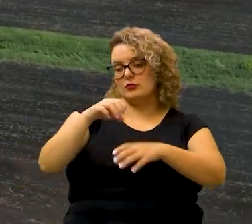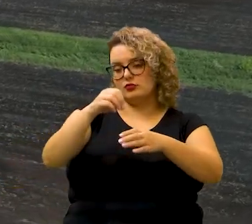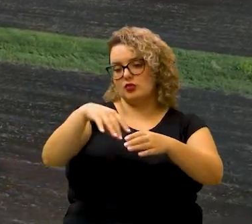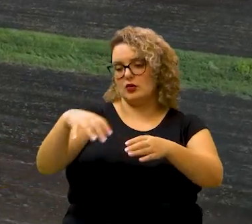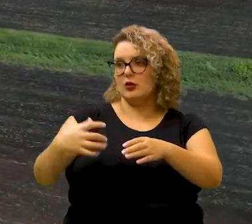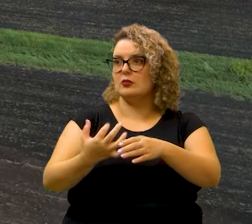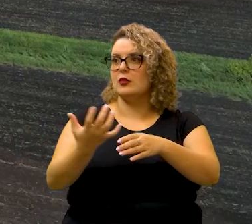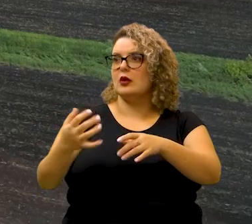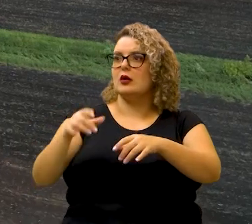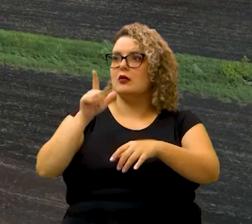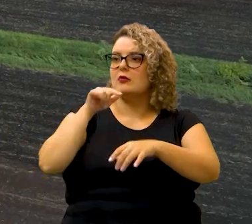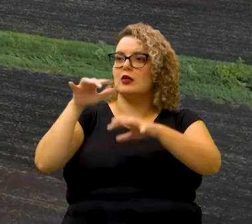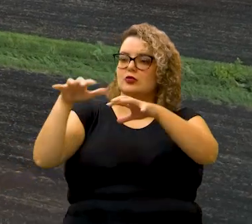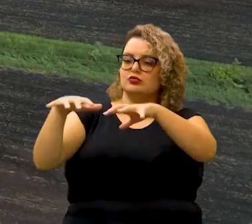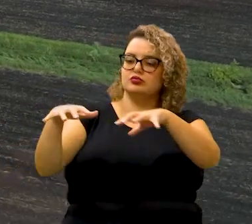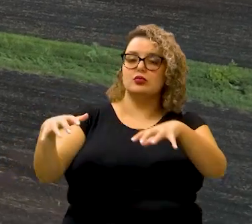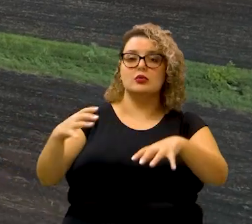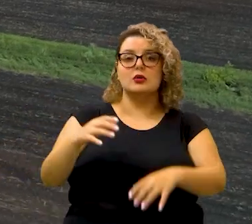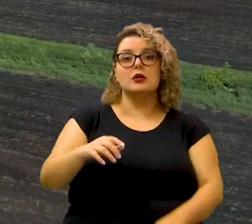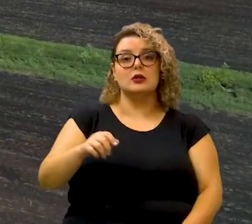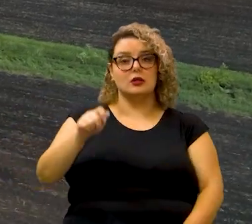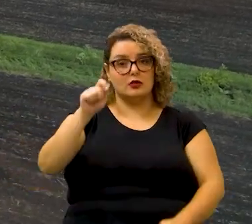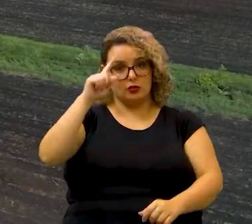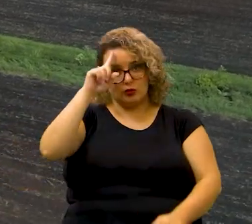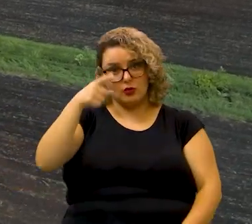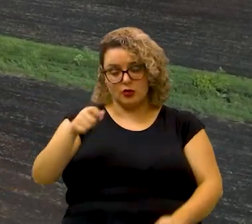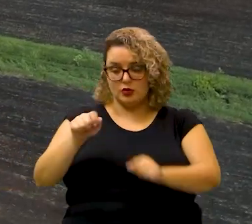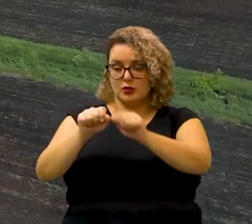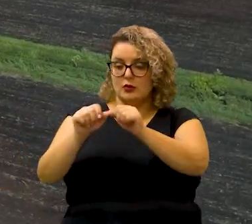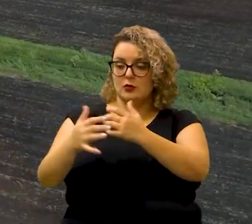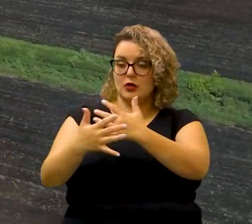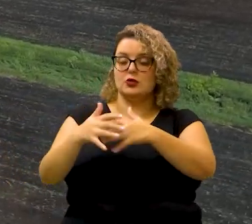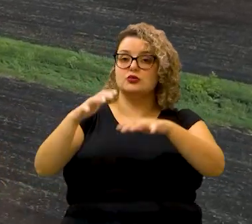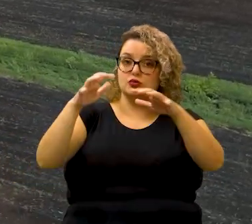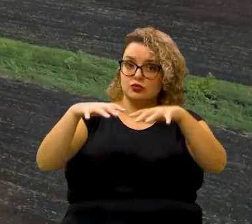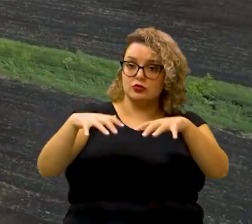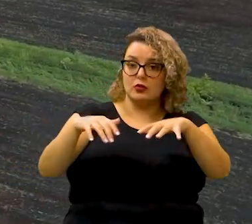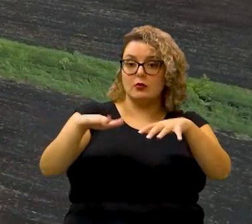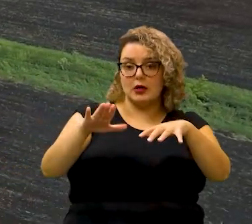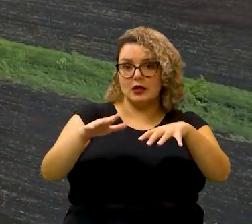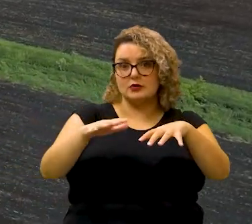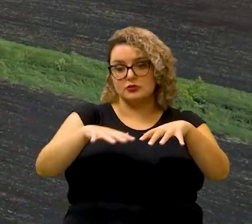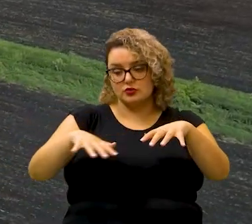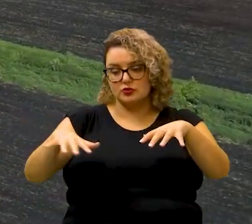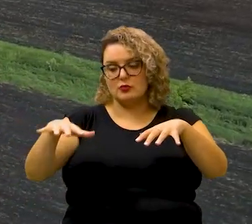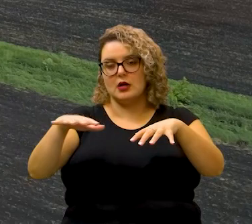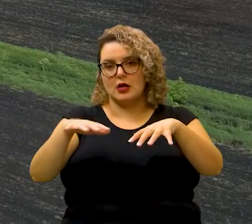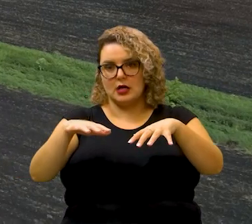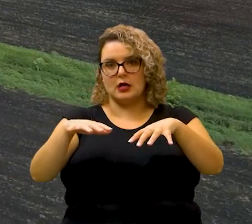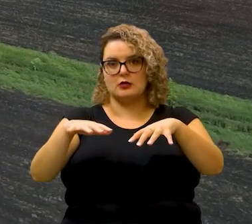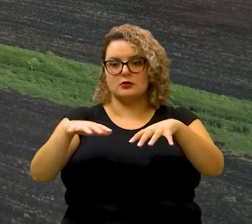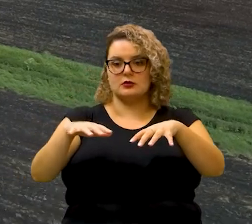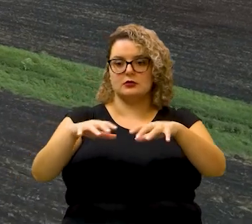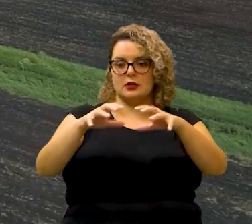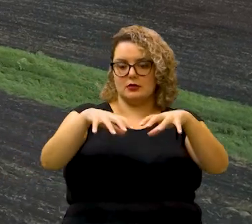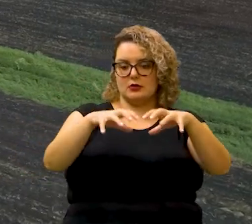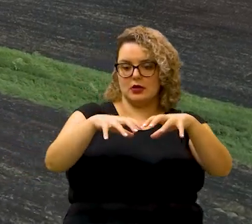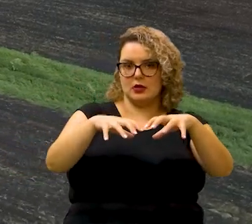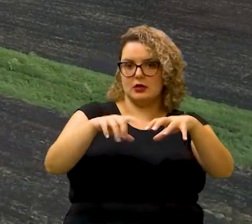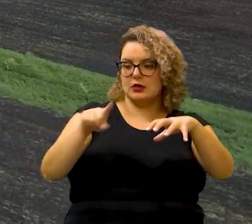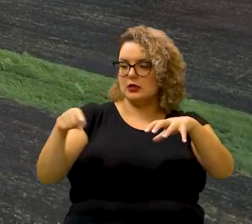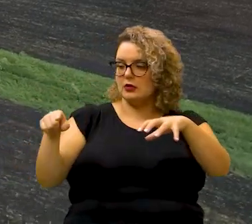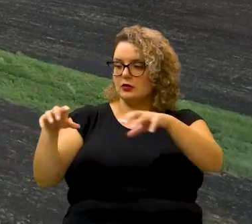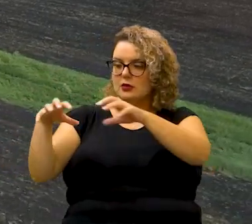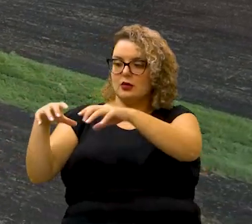regar as plantas e tudo mais. E você saber, o agricultor saber que choveu mais em certa região da sua plantação e